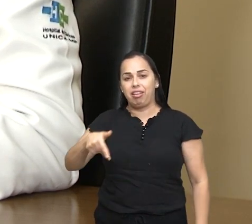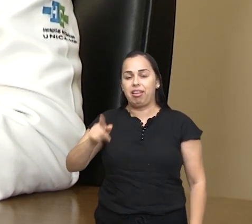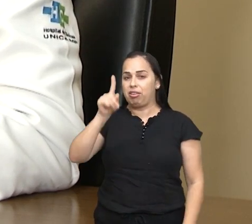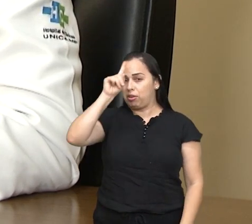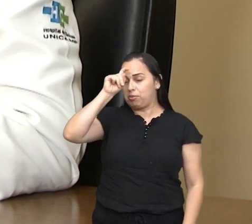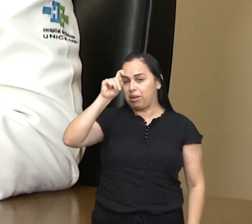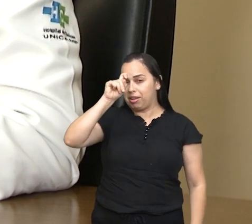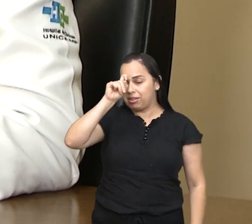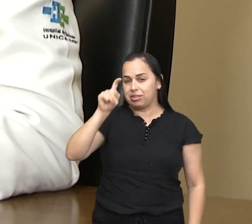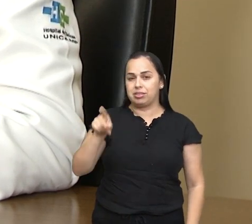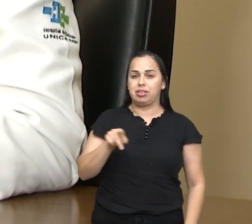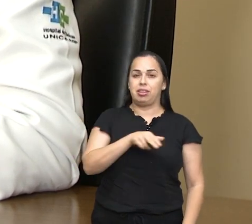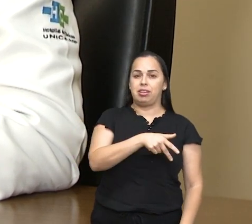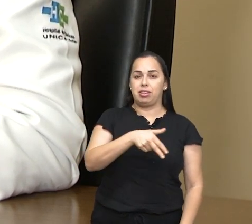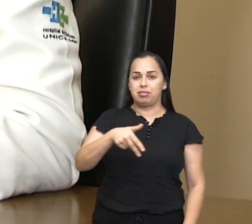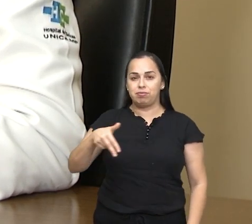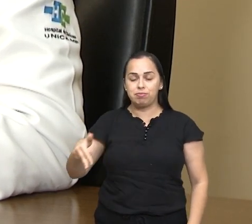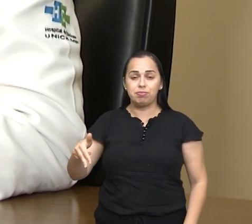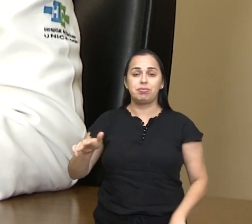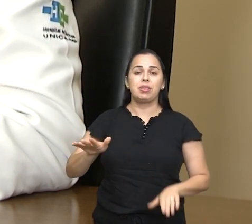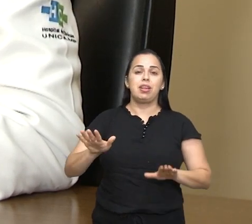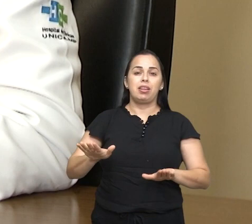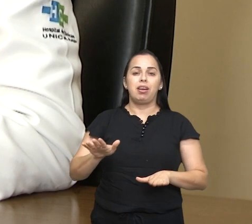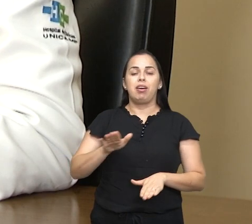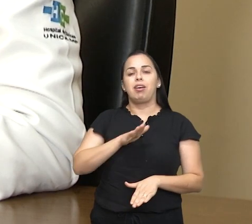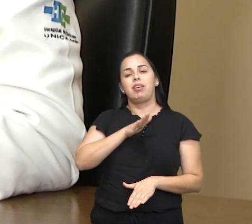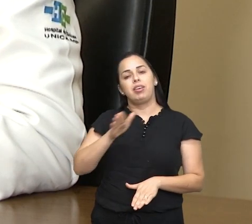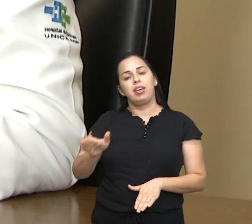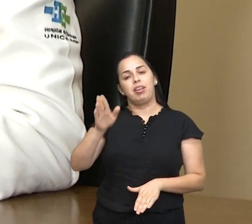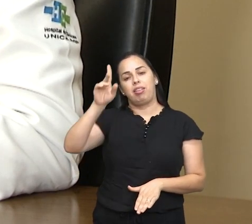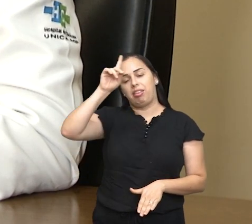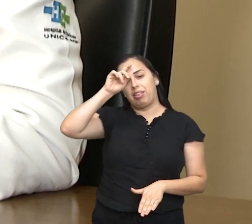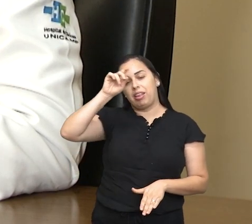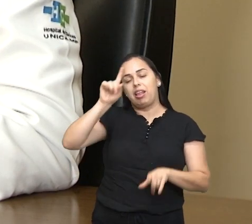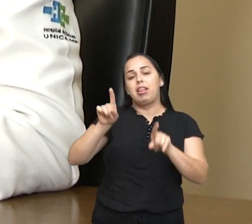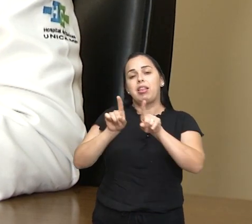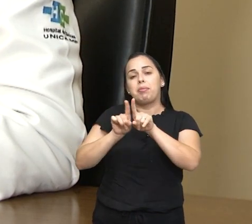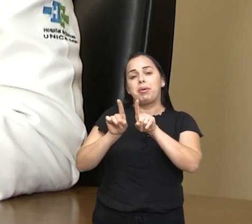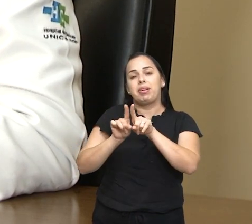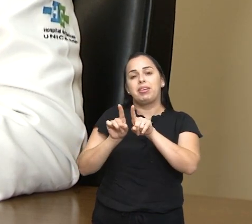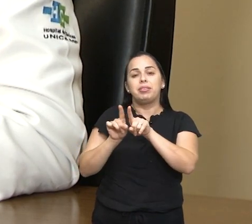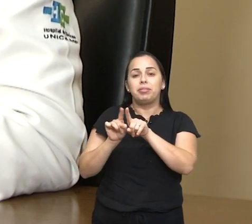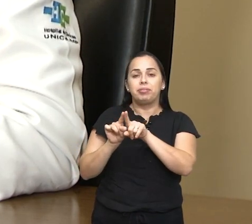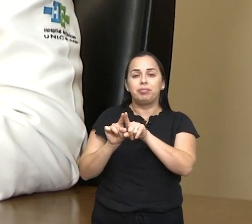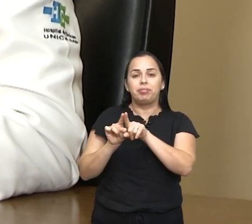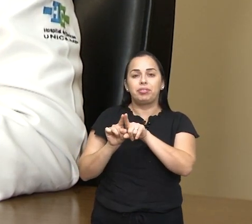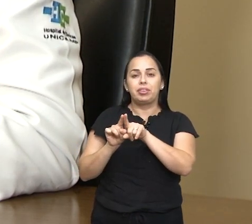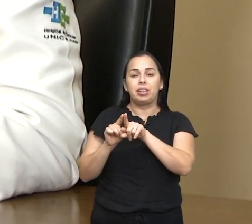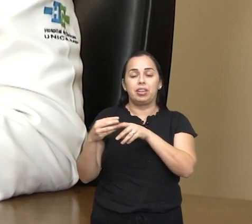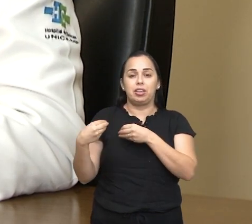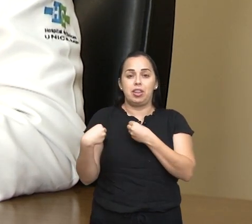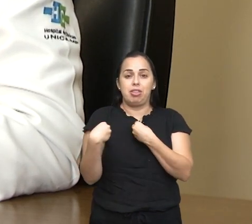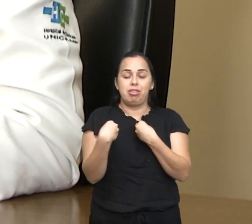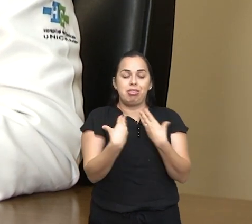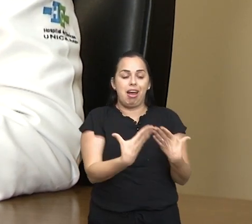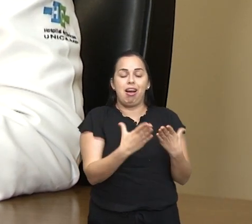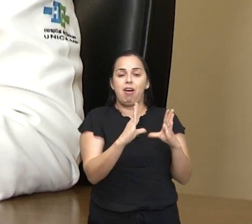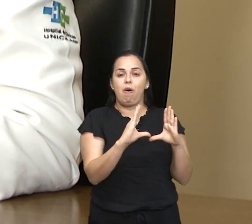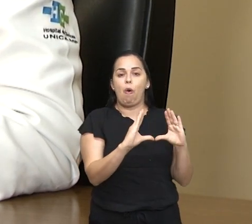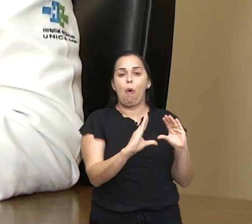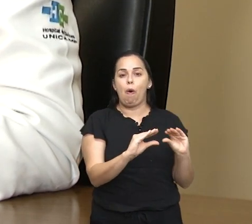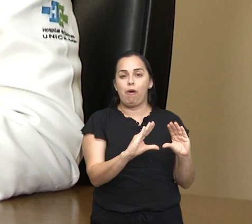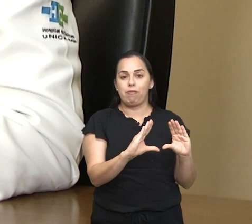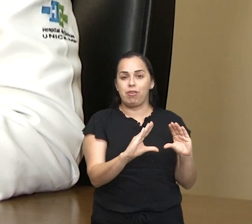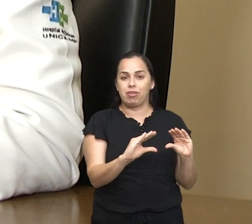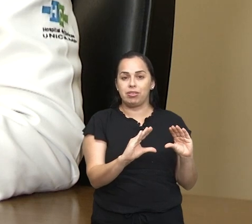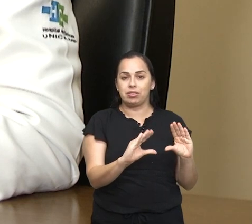depender dos ciclos de doença, a um hospital. A gente também acaba fornecendo mais conforto para que